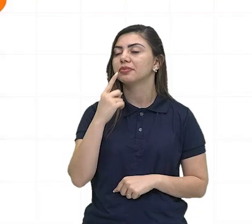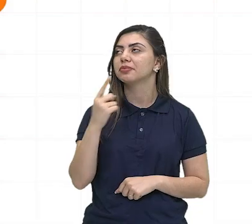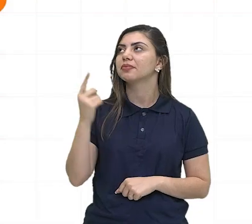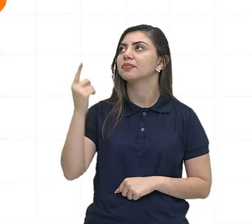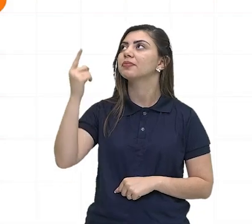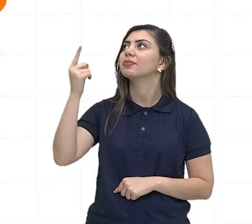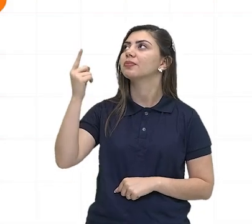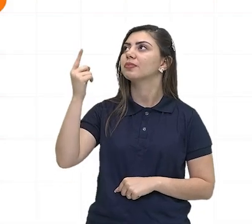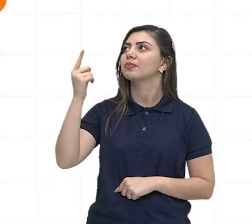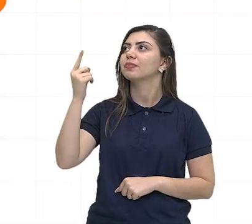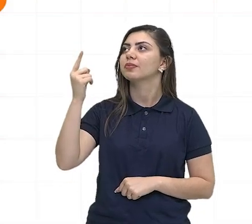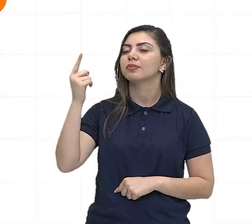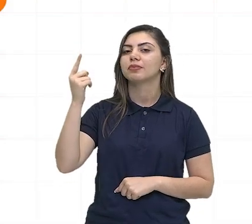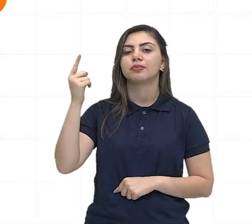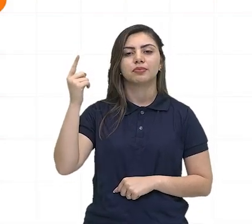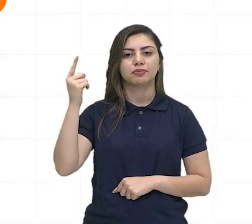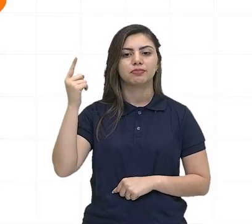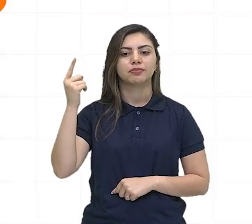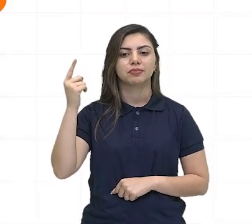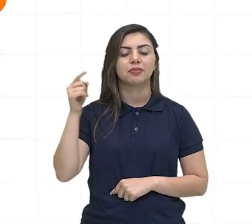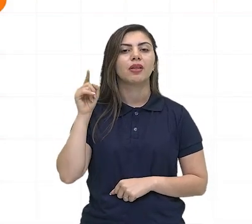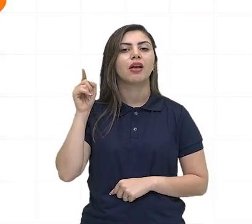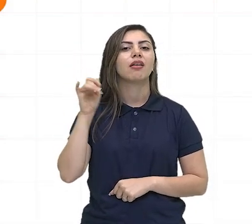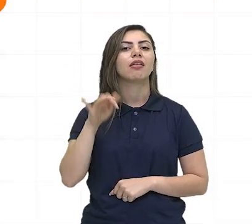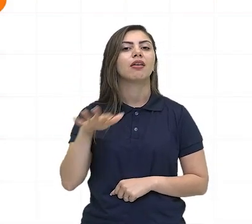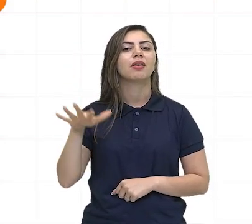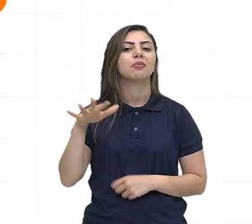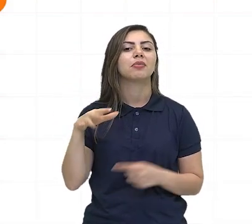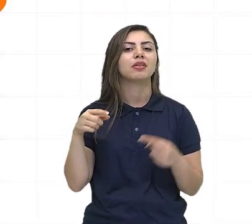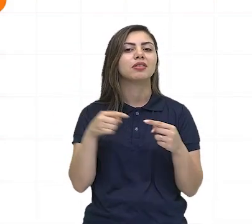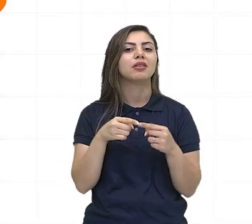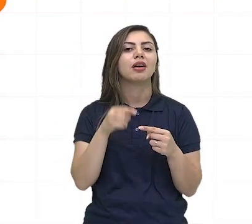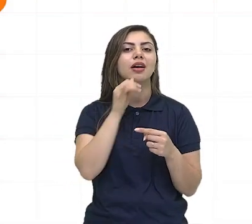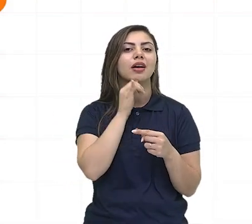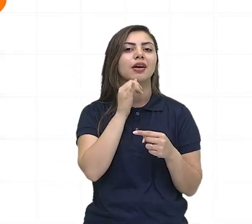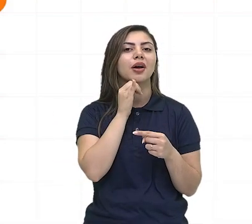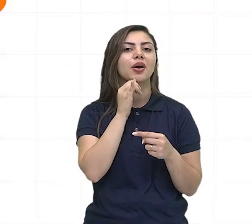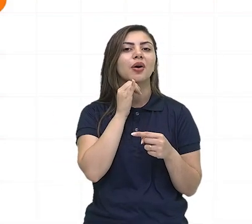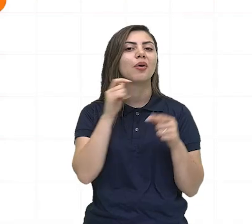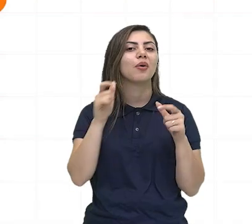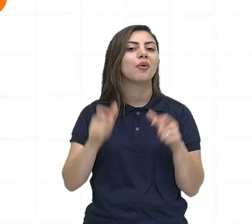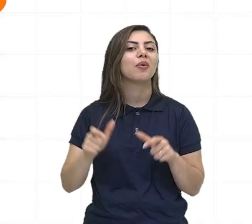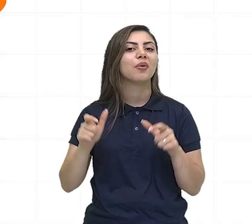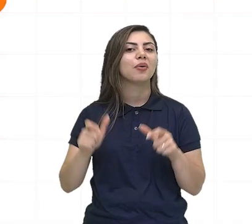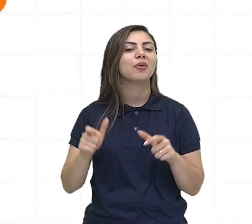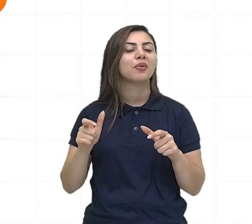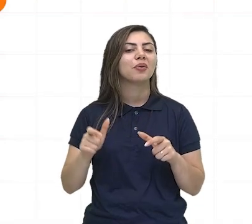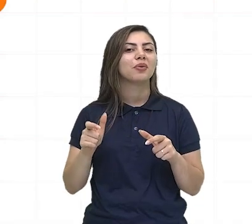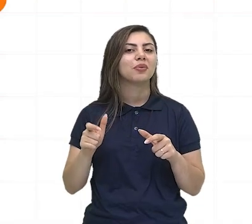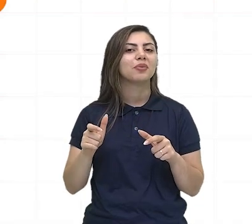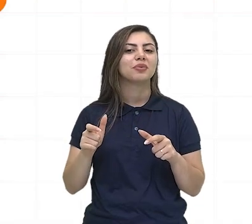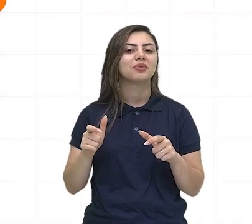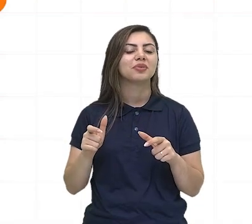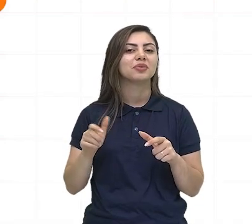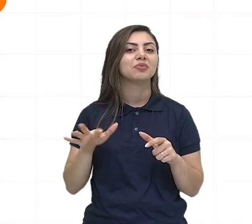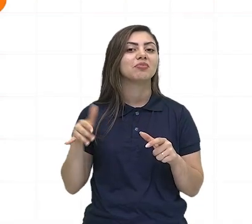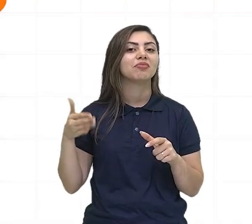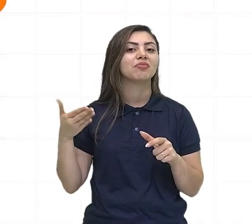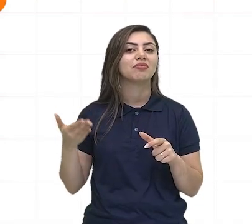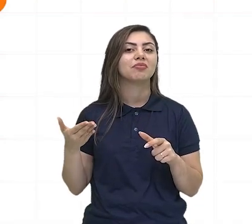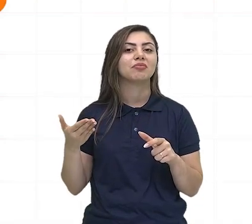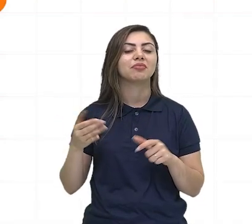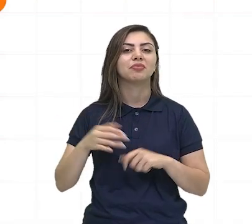desse bairro. E nós temos como exemplo de bairro comercial mais próximo da gente,